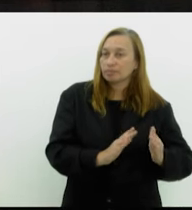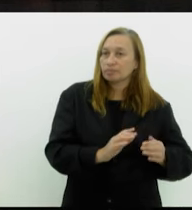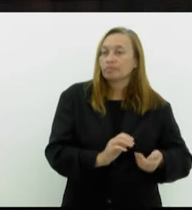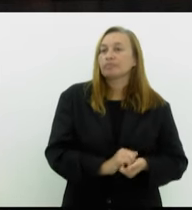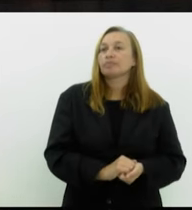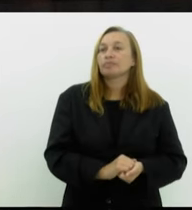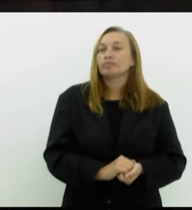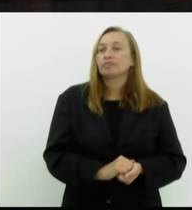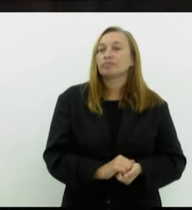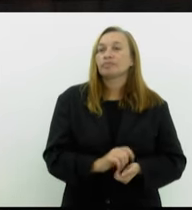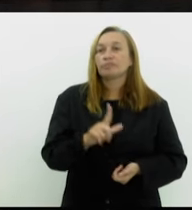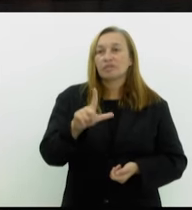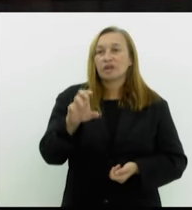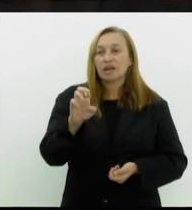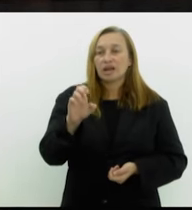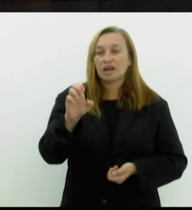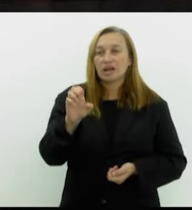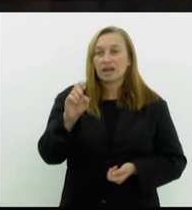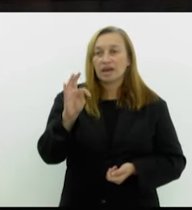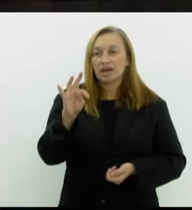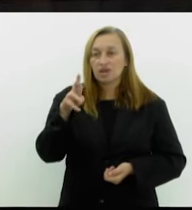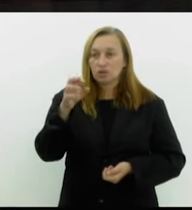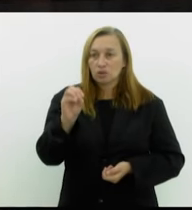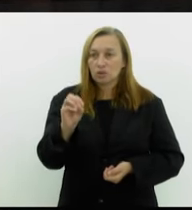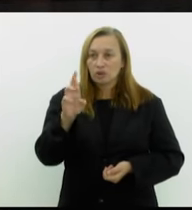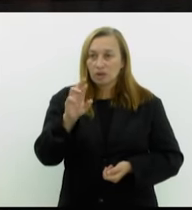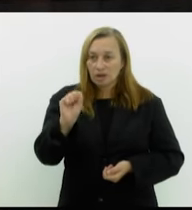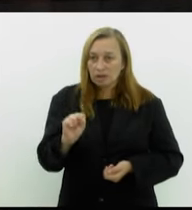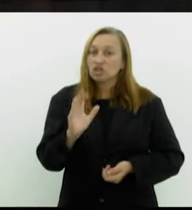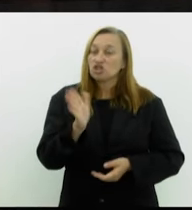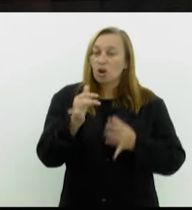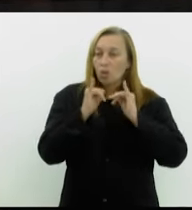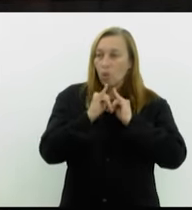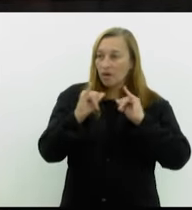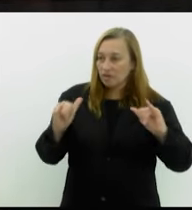eleitorais. Então, já está aqui também um aviso